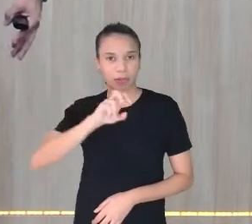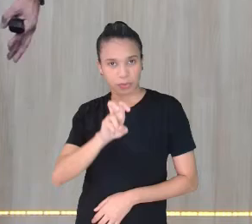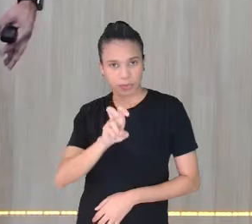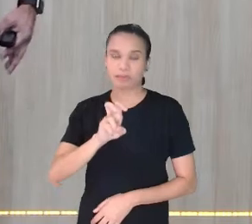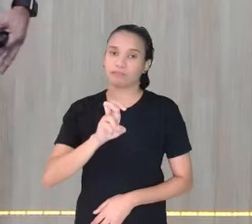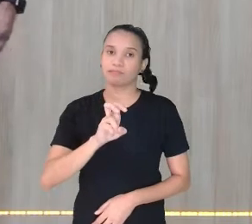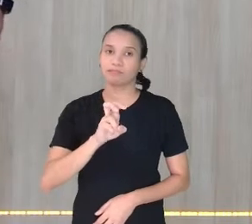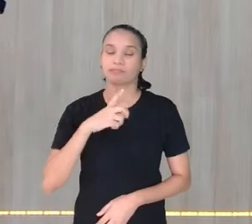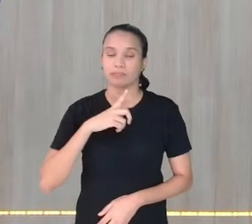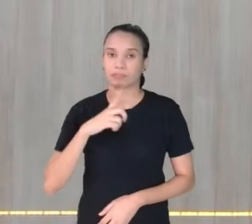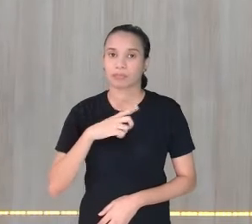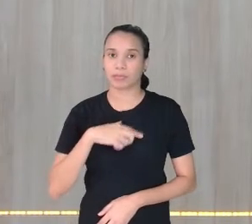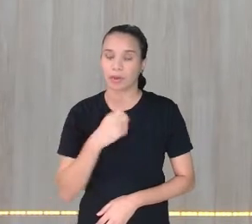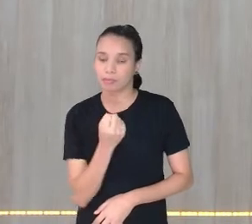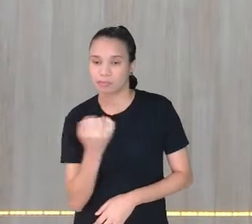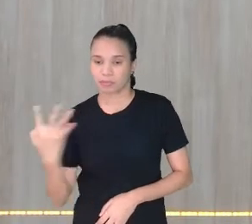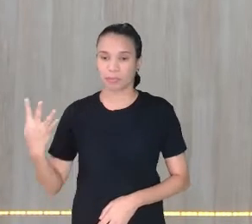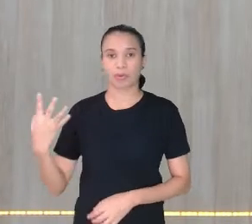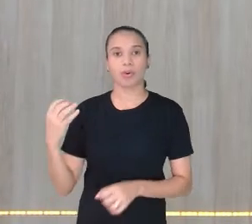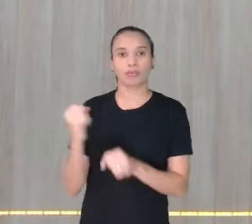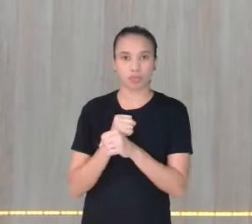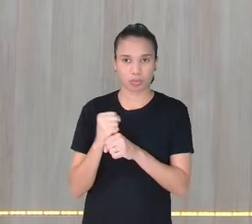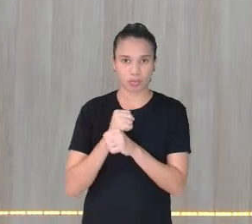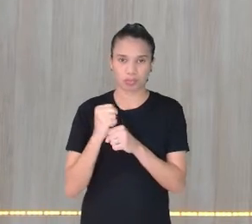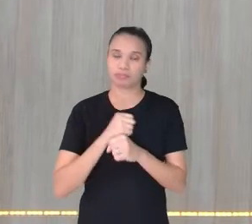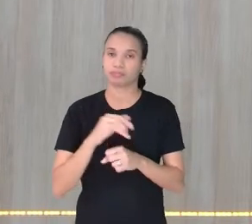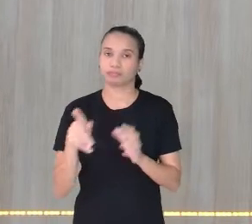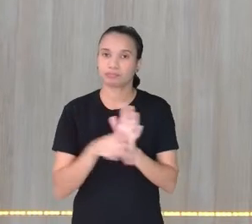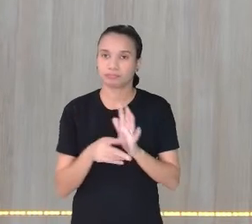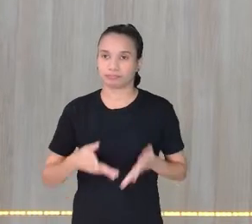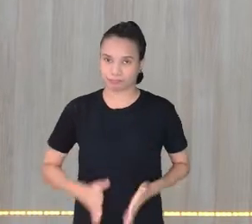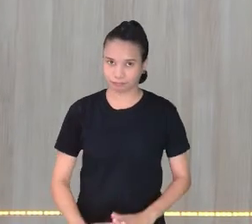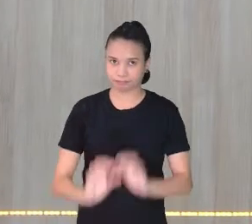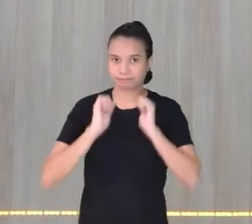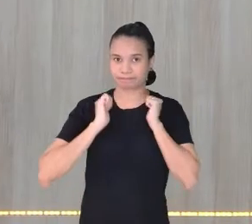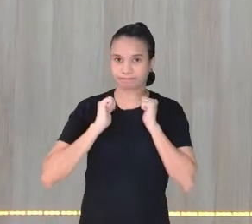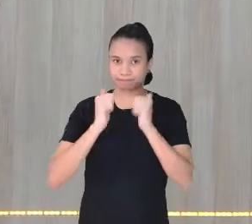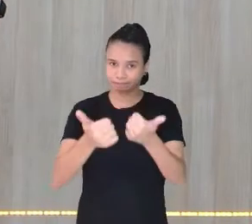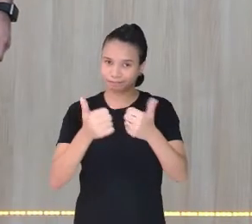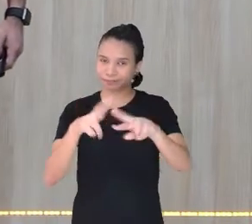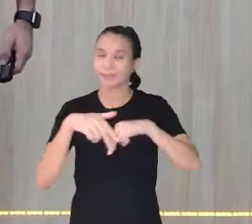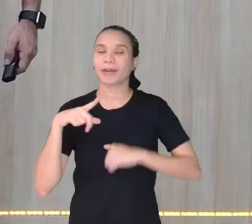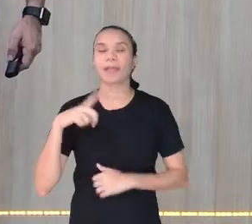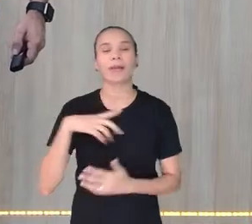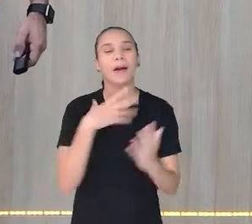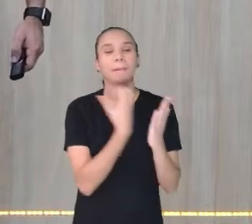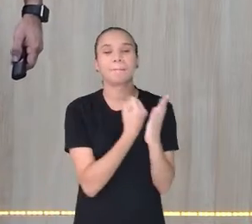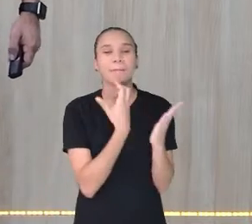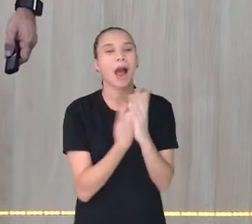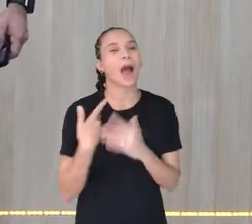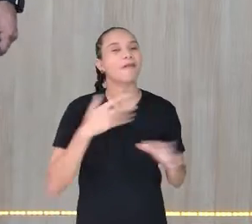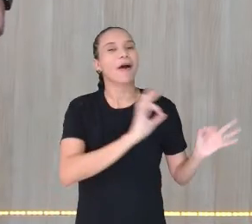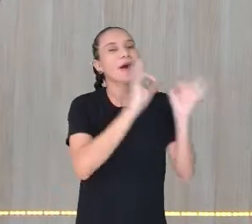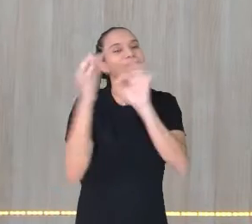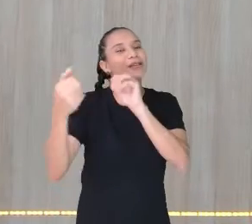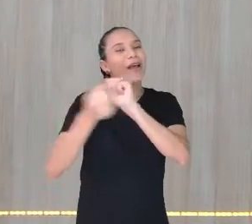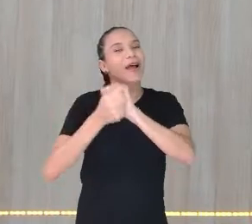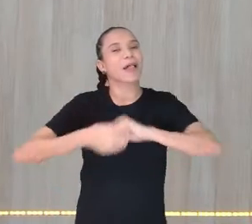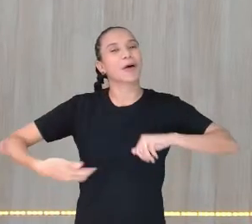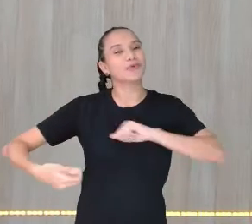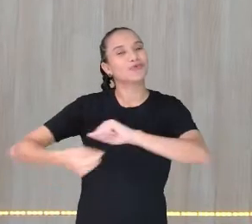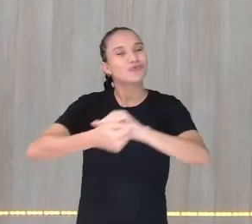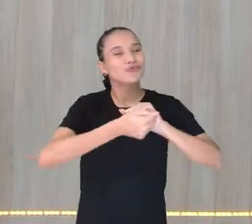0905. E aí os 4 dígitos do ano do seu nascimento. Beleza? Então faz o download, vem assistir a aula aqui com a